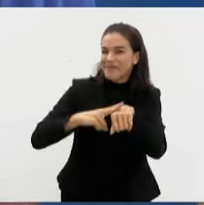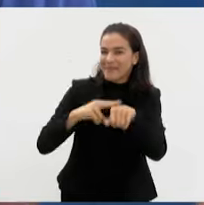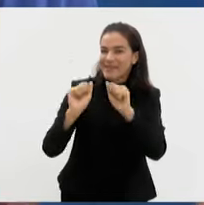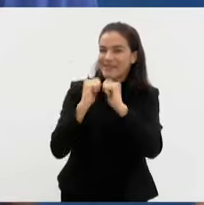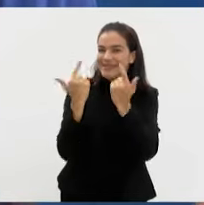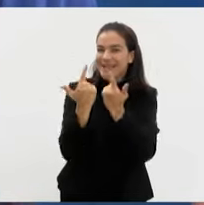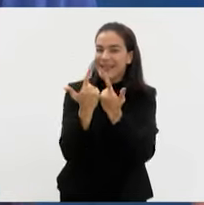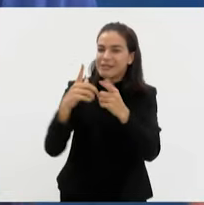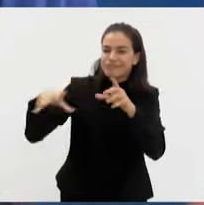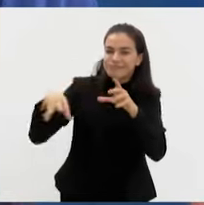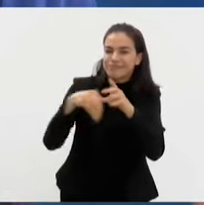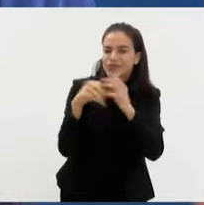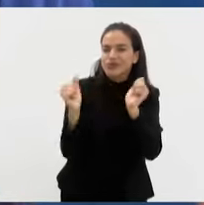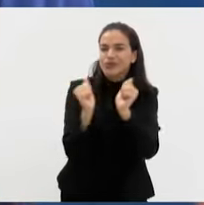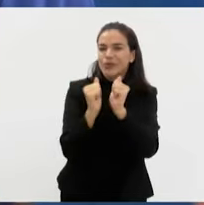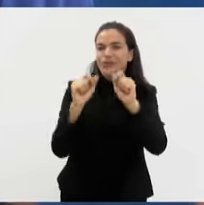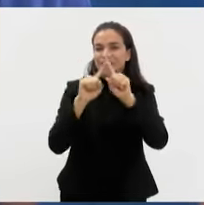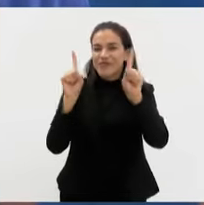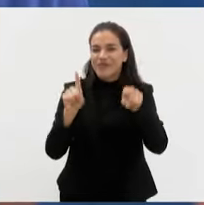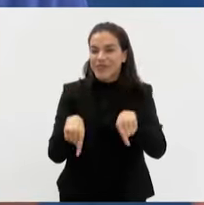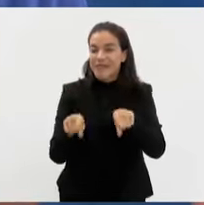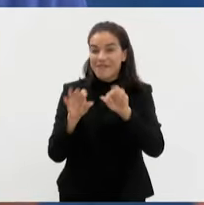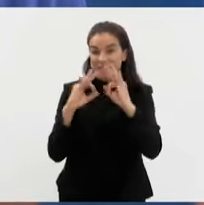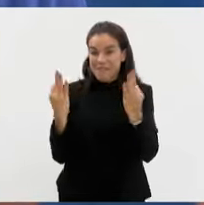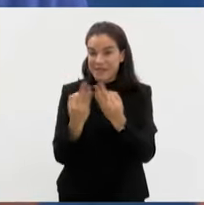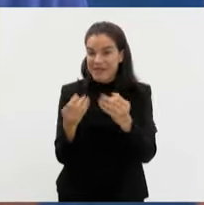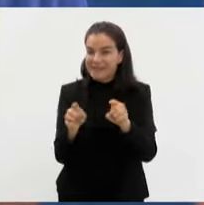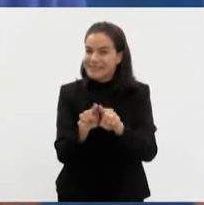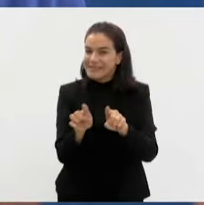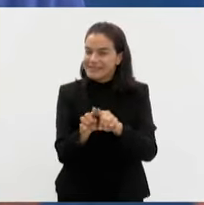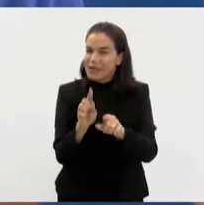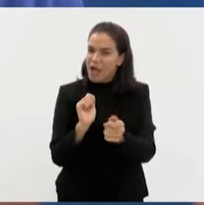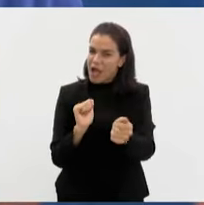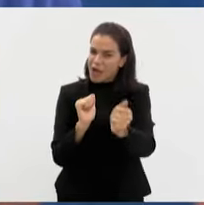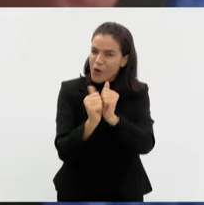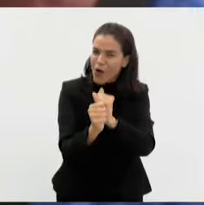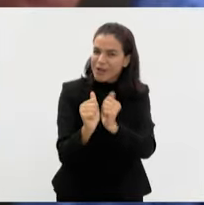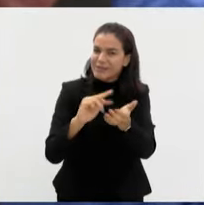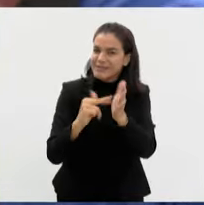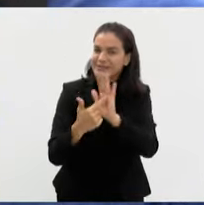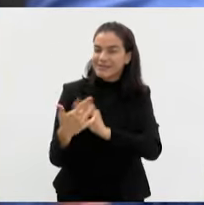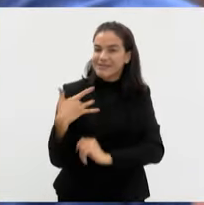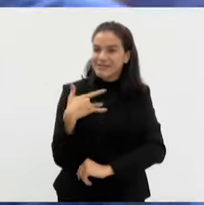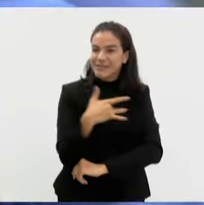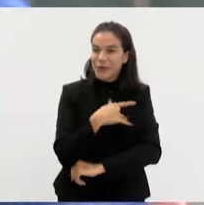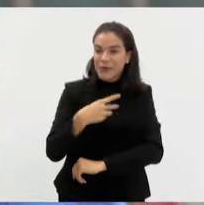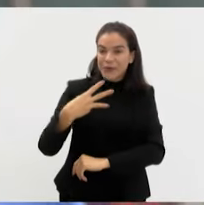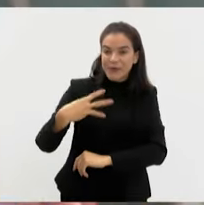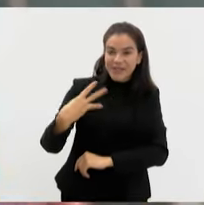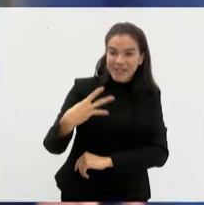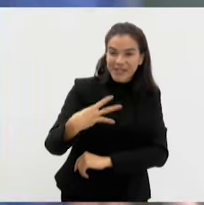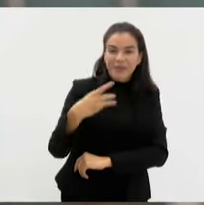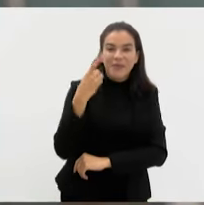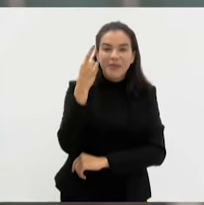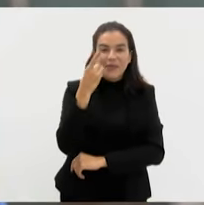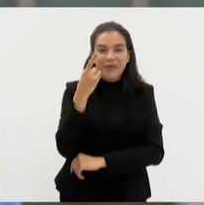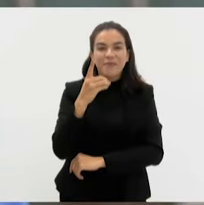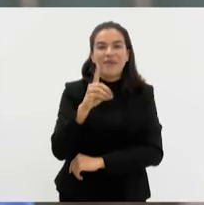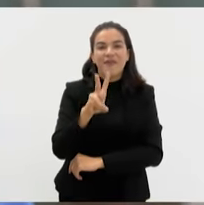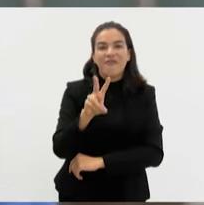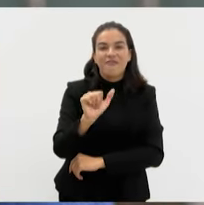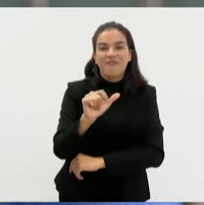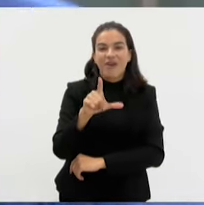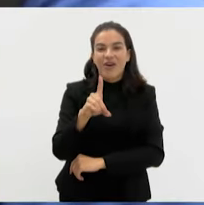os funcionários e os familiares de funcionários também. Corrida é saúde. O terceiro lugar ficou com Valdeci da